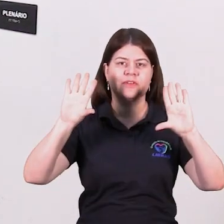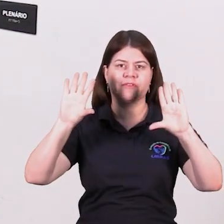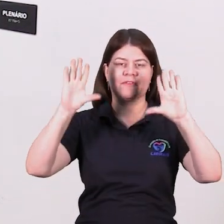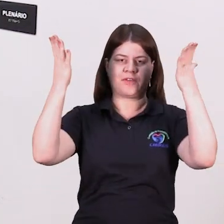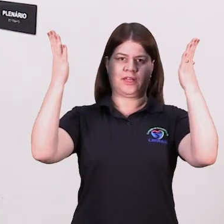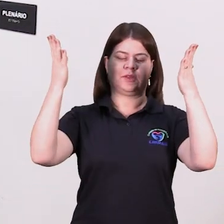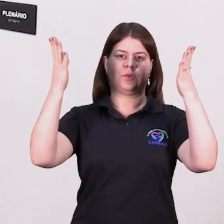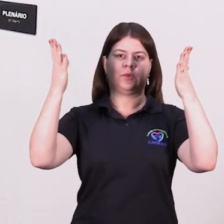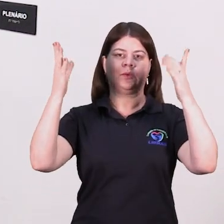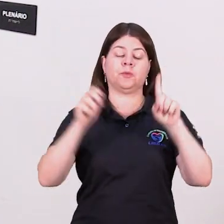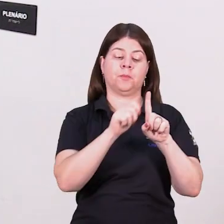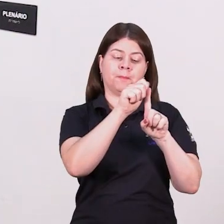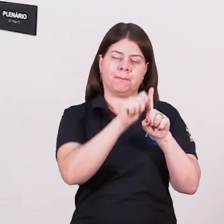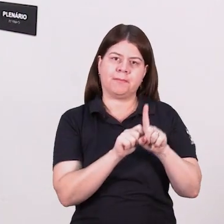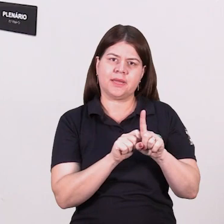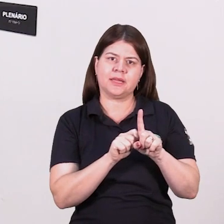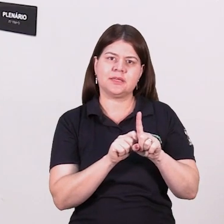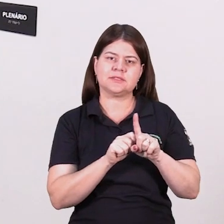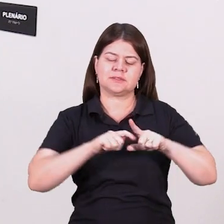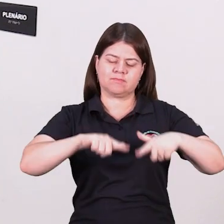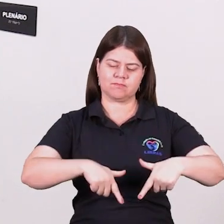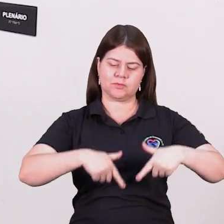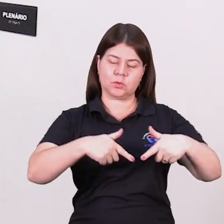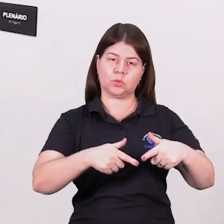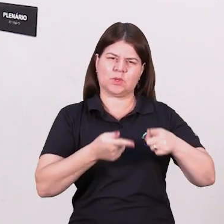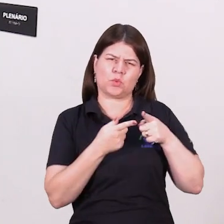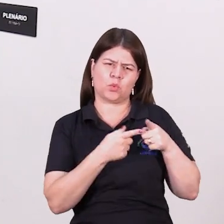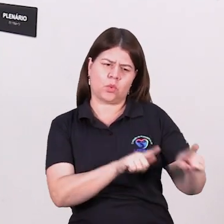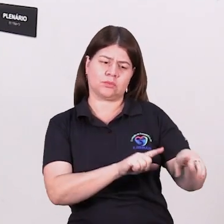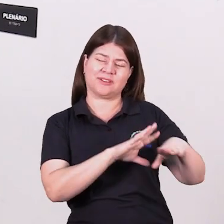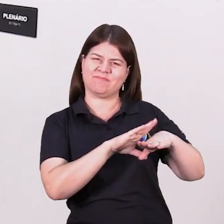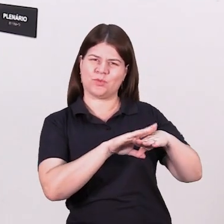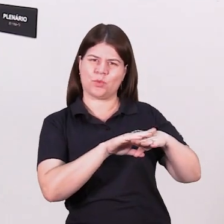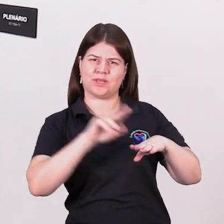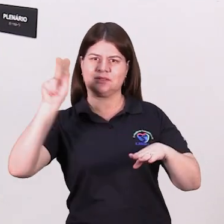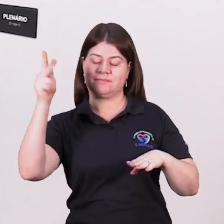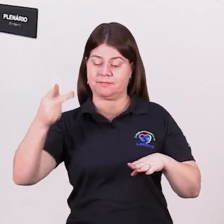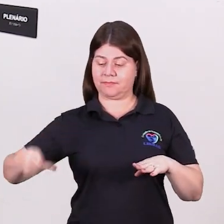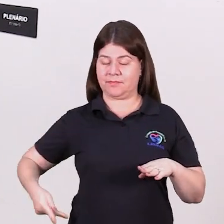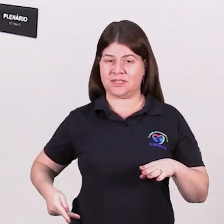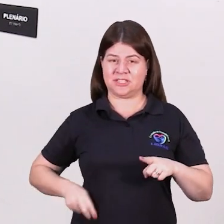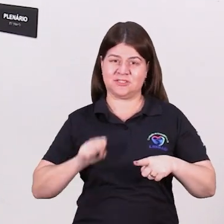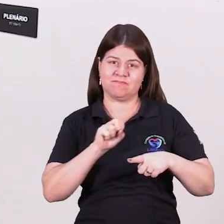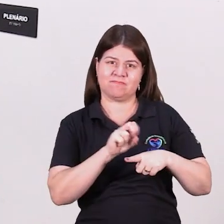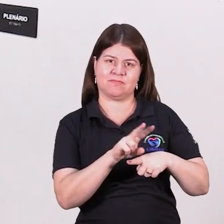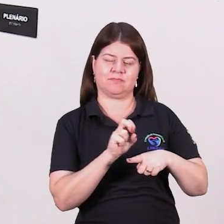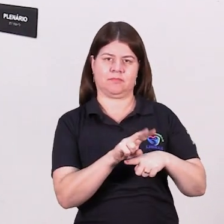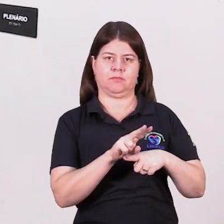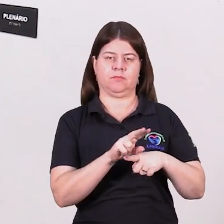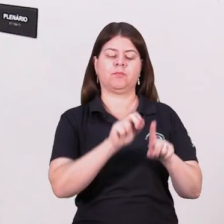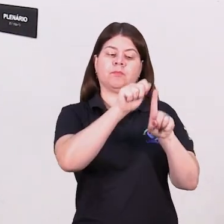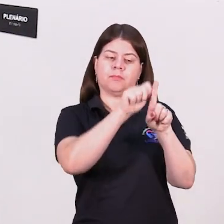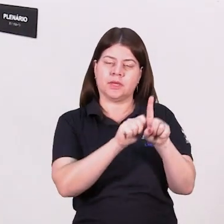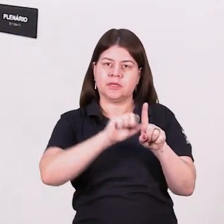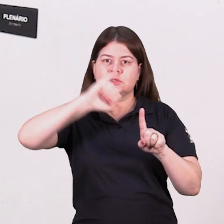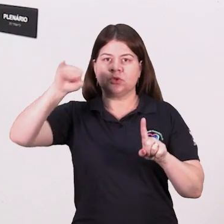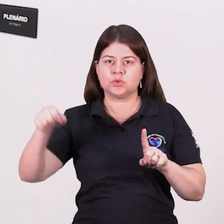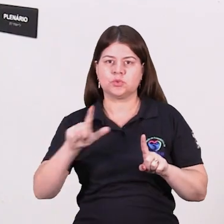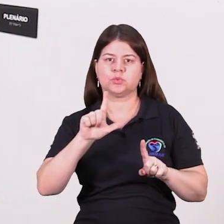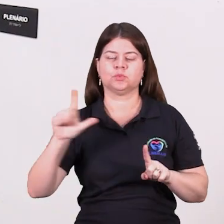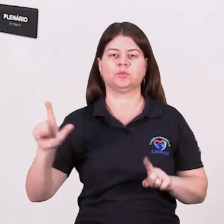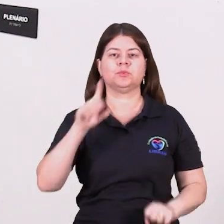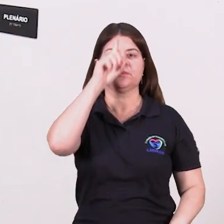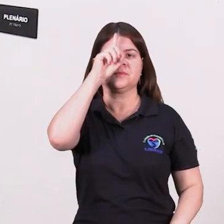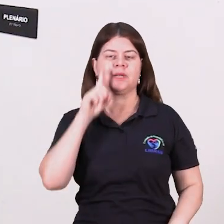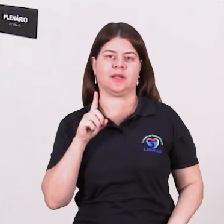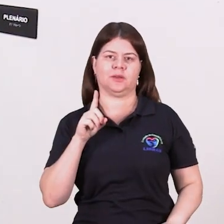de eventos o mês da luta contra a hepatite viral, julho amarelo.